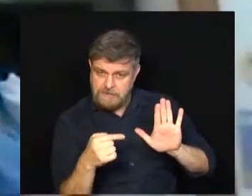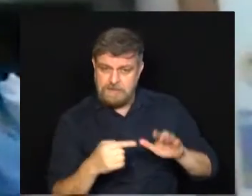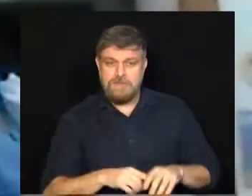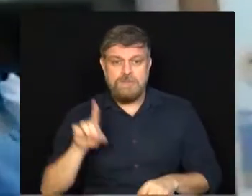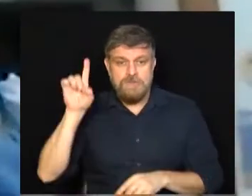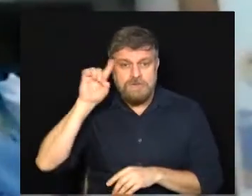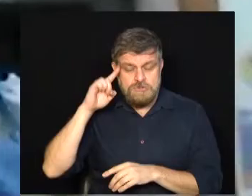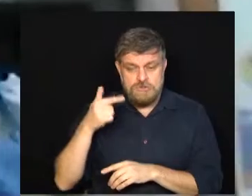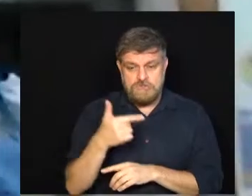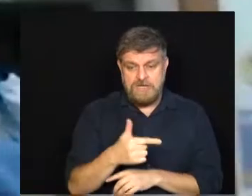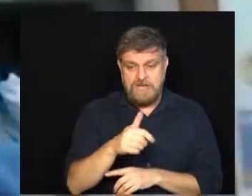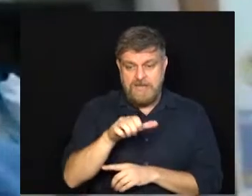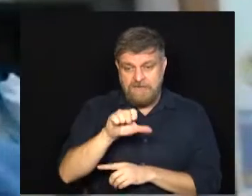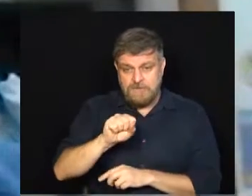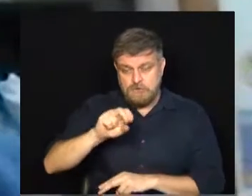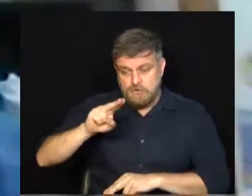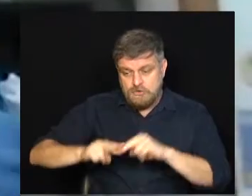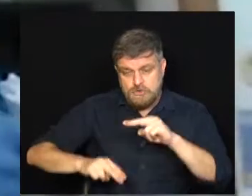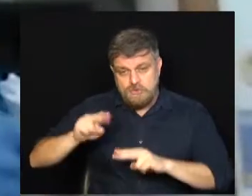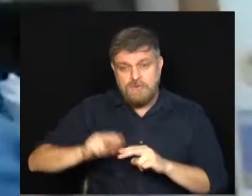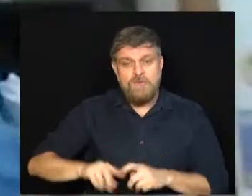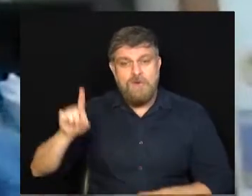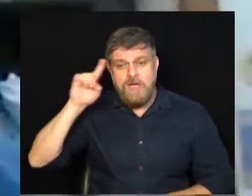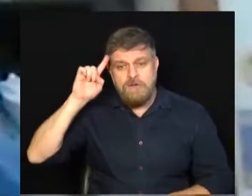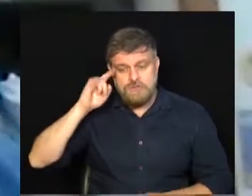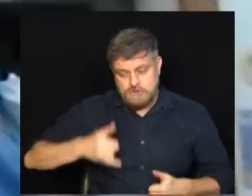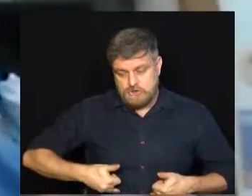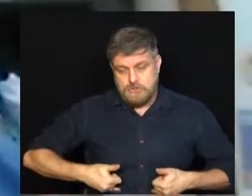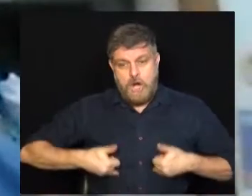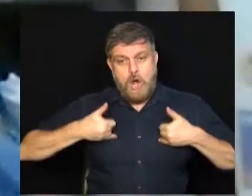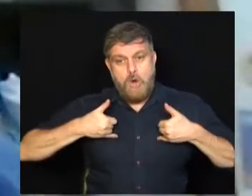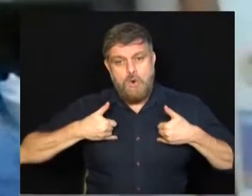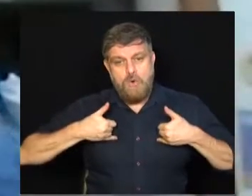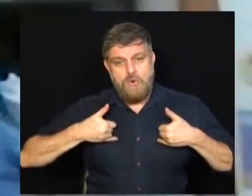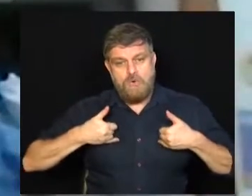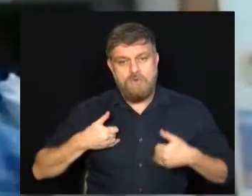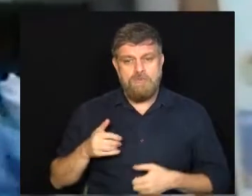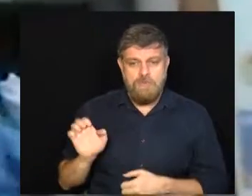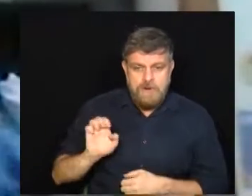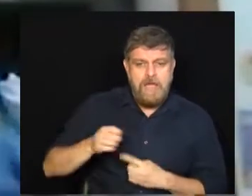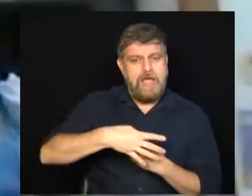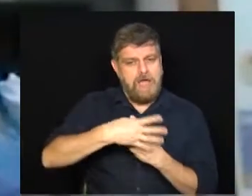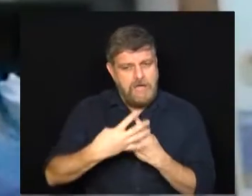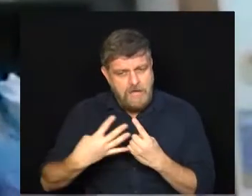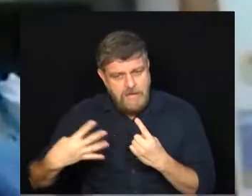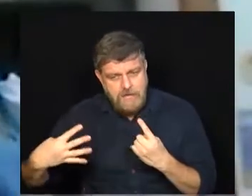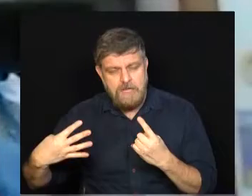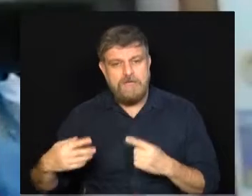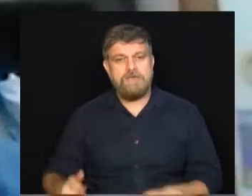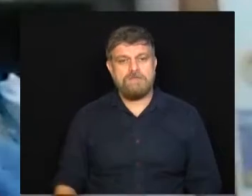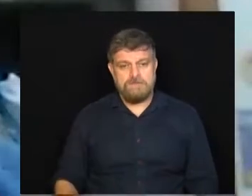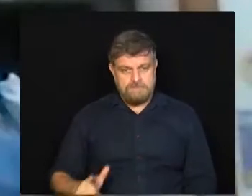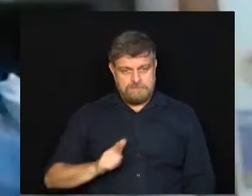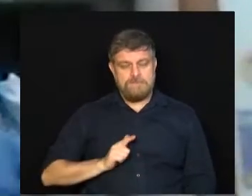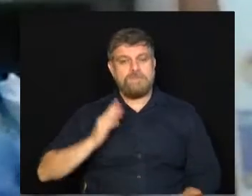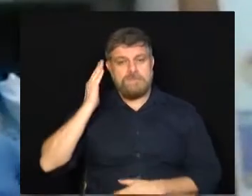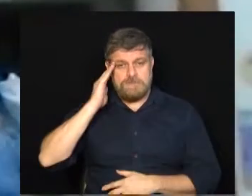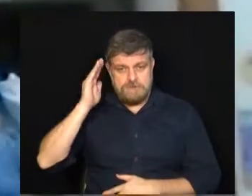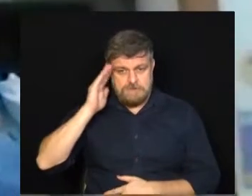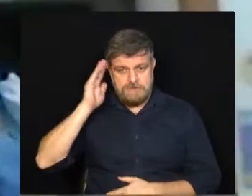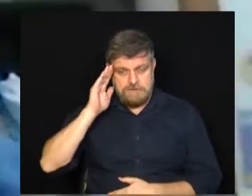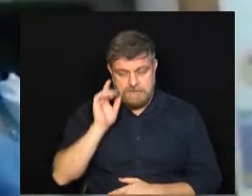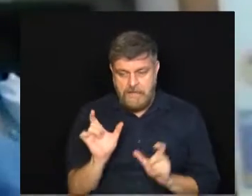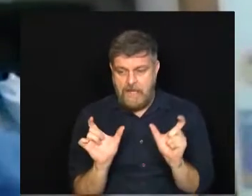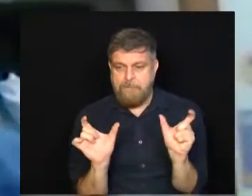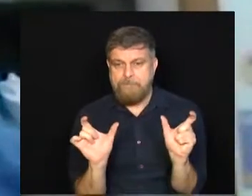28 de junho como Dia Municipal do Orgulho. Na época, a gente chamava homossexual, hoje a gente chama de LGBTI, né? A gente entende a mudança